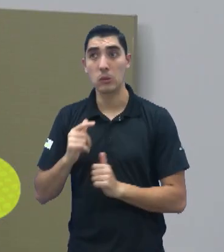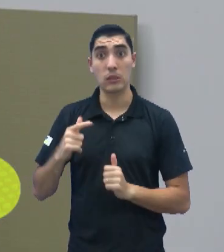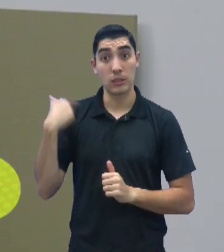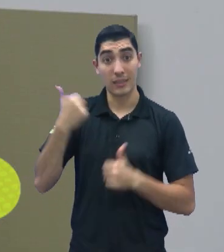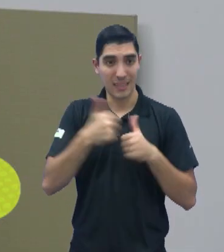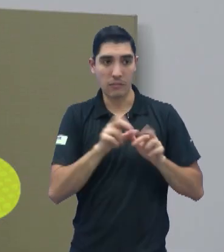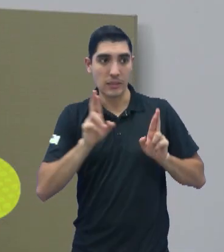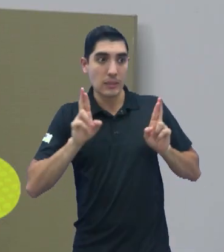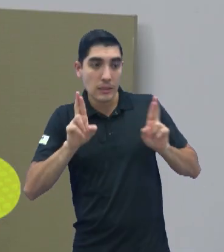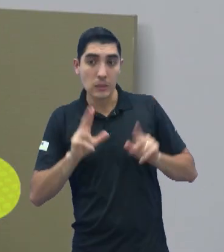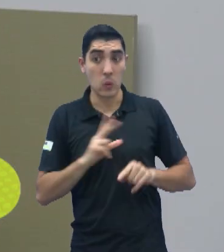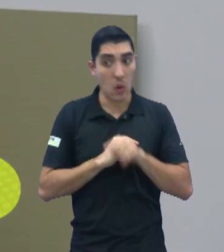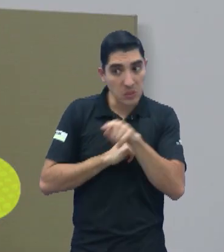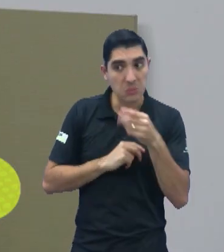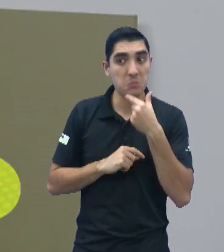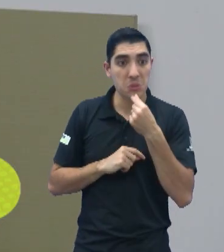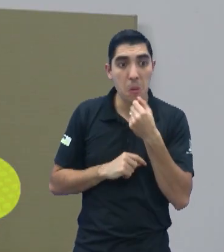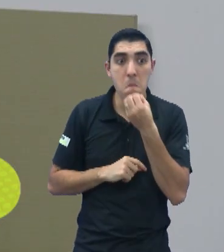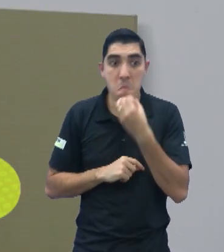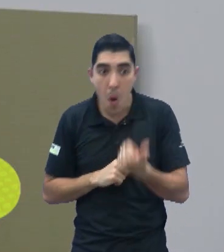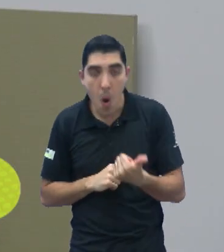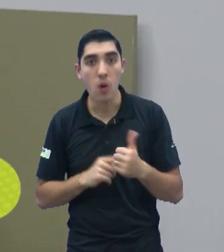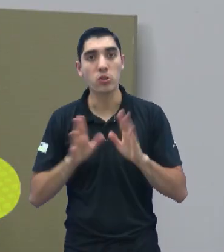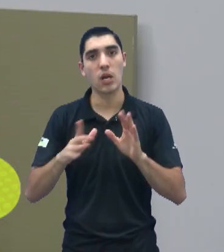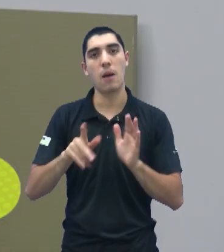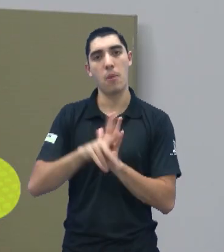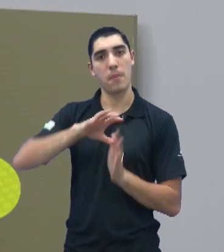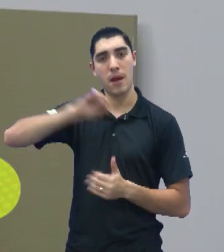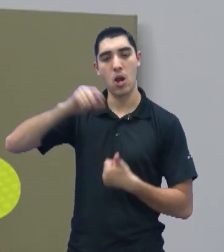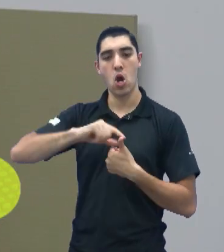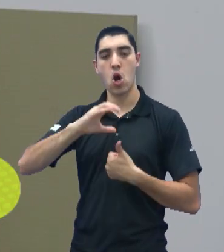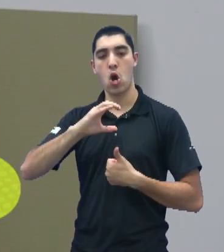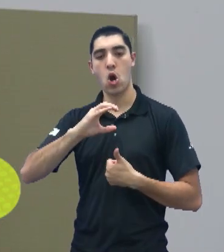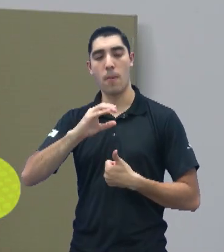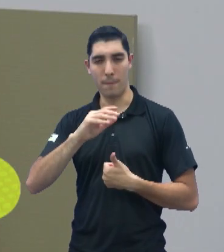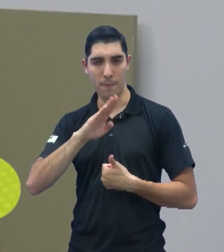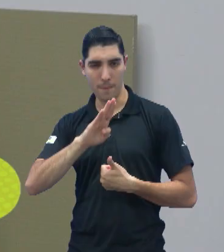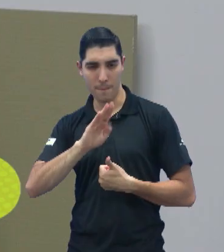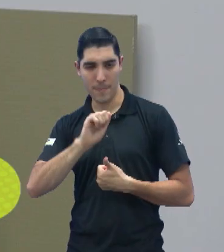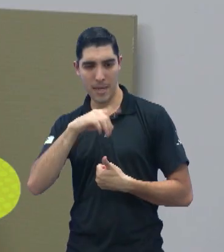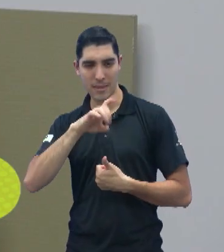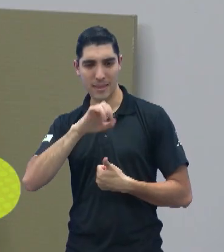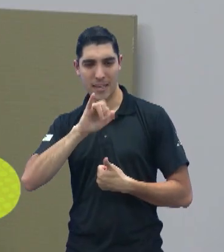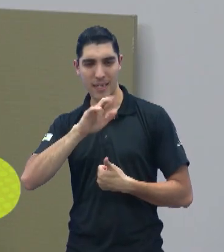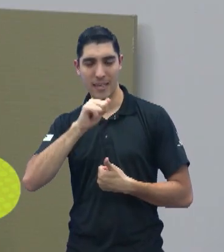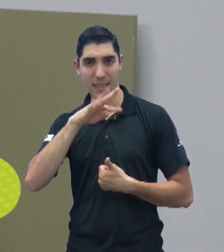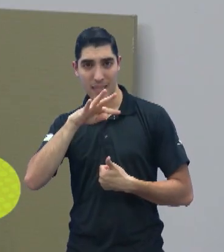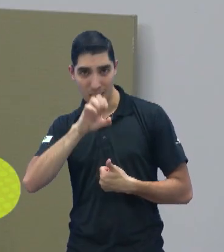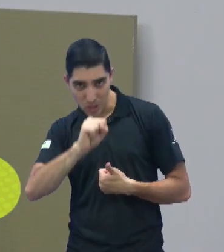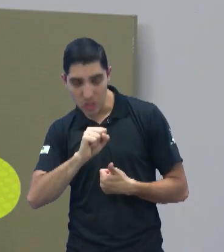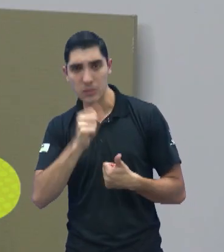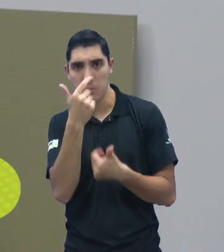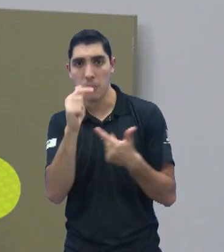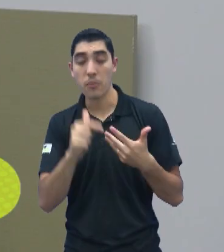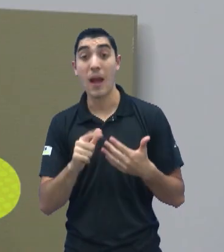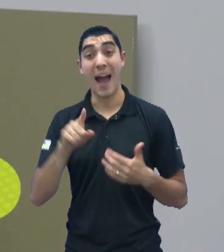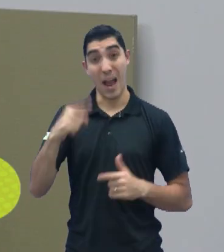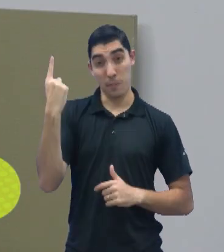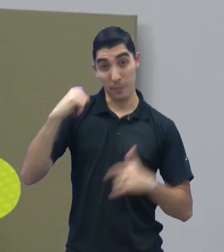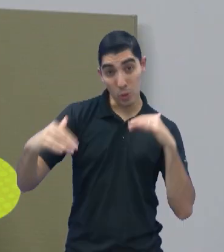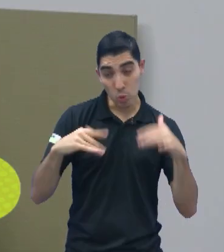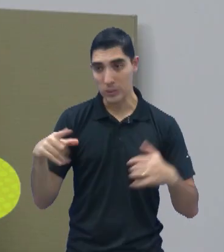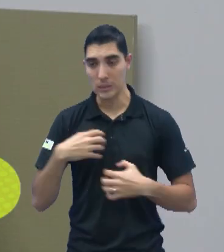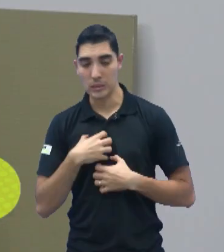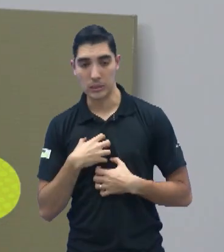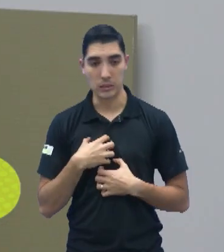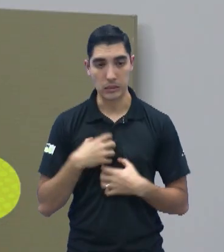safra muito boa, eles tinham sido campeões da Copa Bandeirantes, tinham vindo bem no Paulista, então tinha muita expectativa e o primeiro jogo acho que eles sentiram muito isso aí. E no